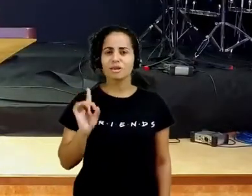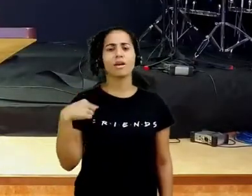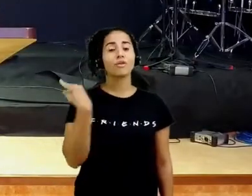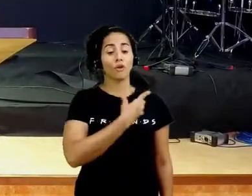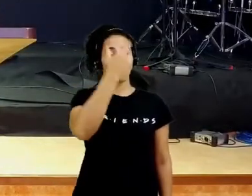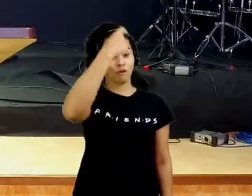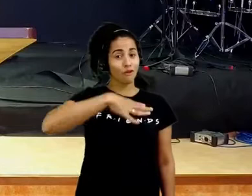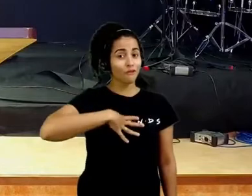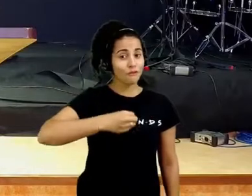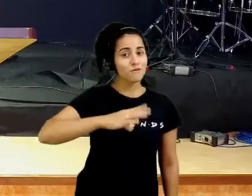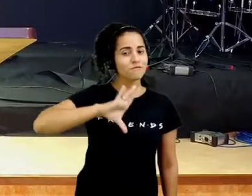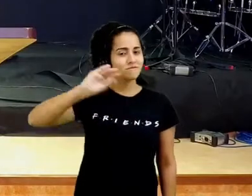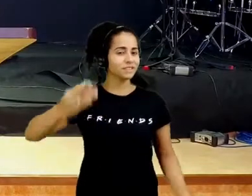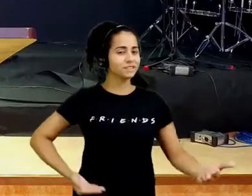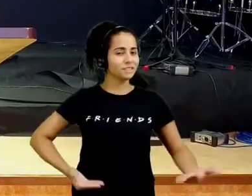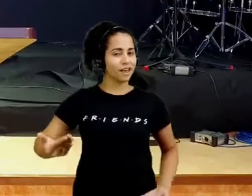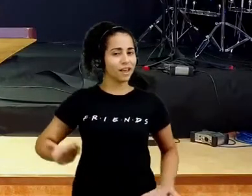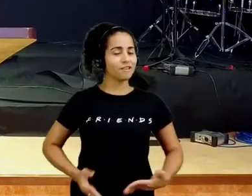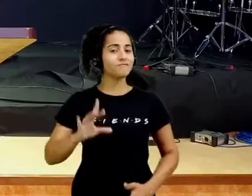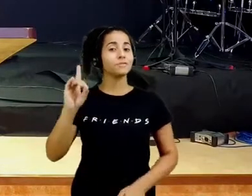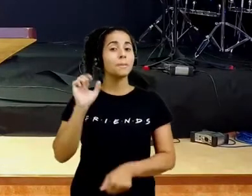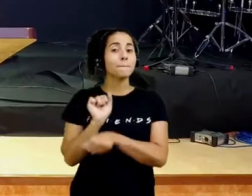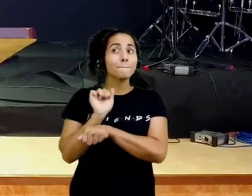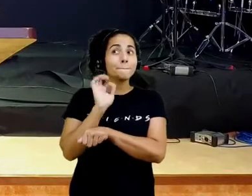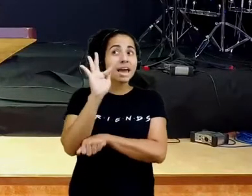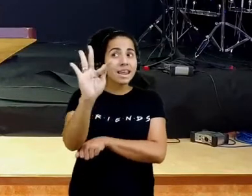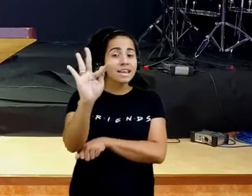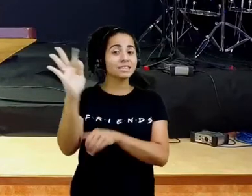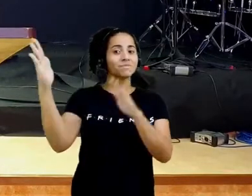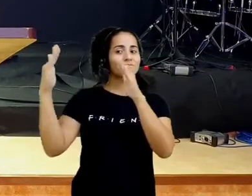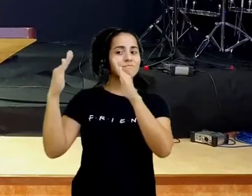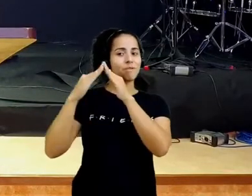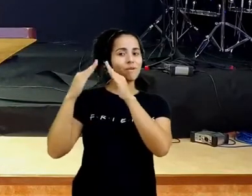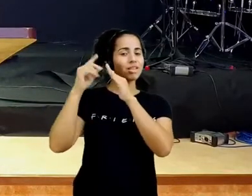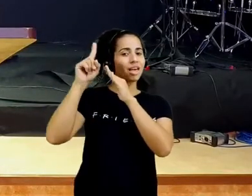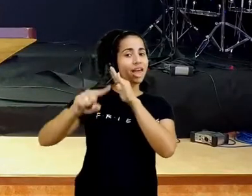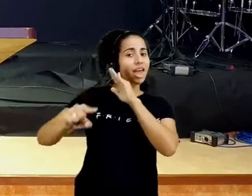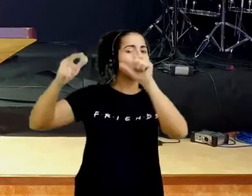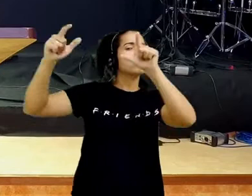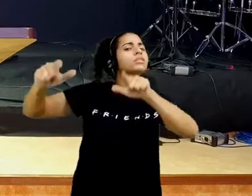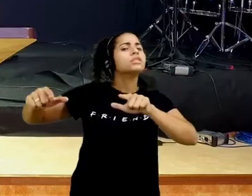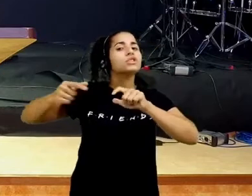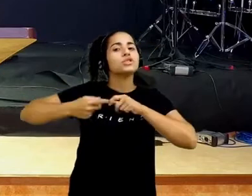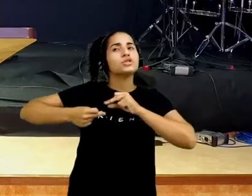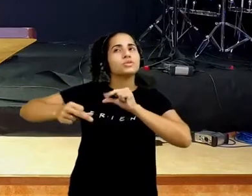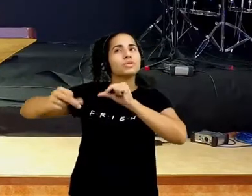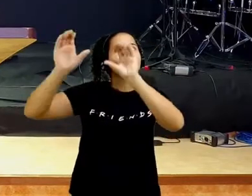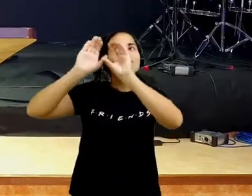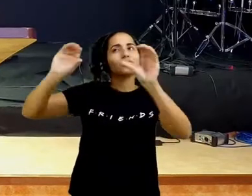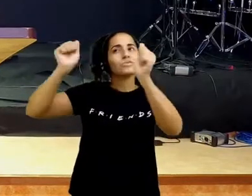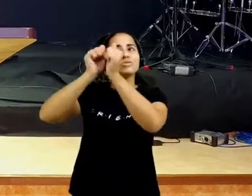de Deus, somos servo do Senhor e que a nossa principal morada é na eternidade com Cristo